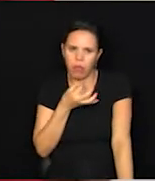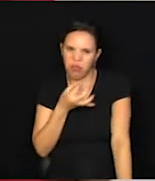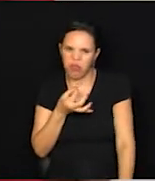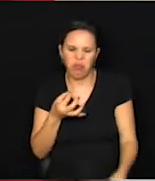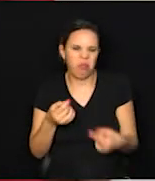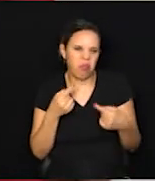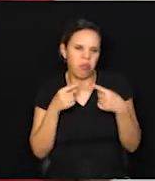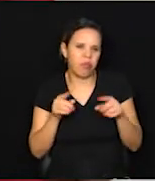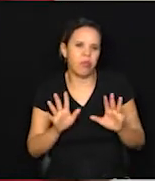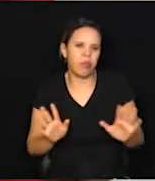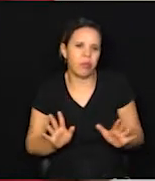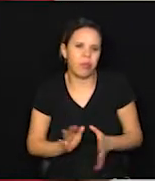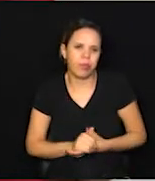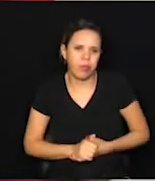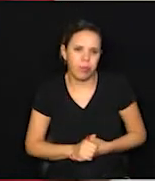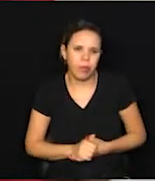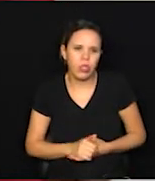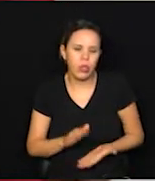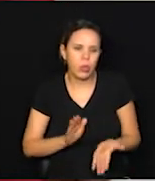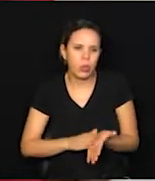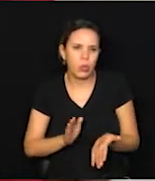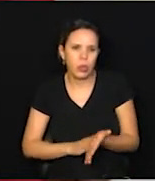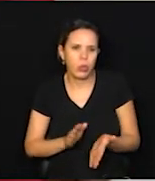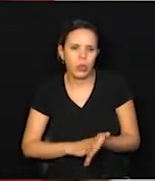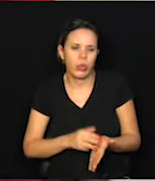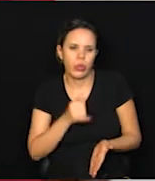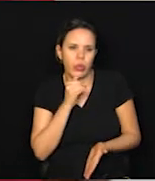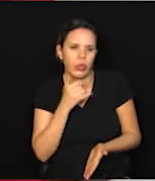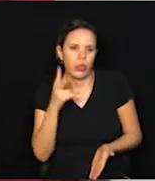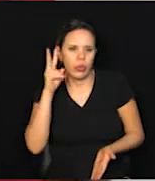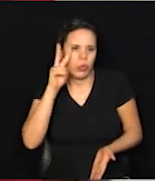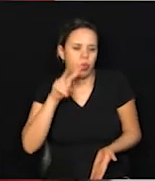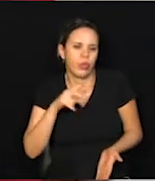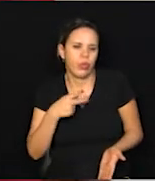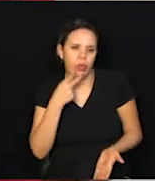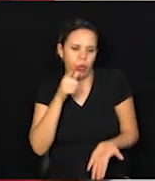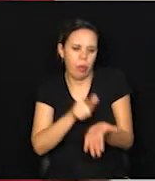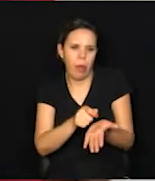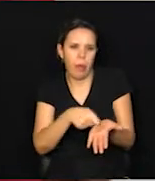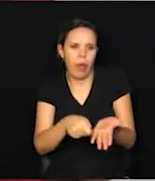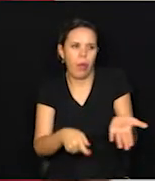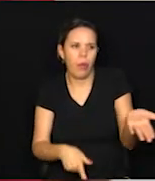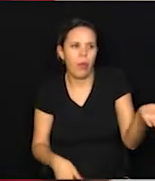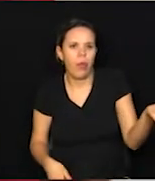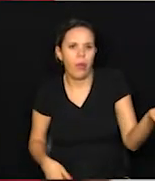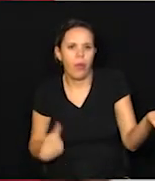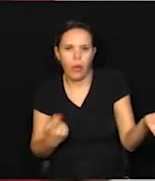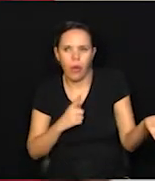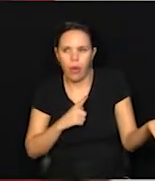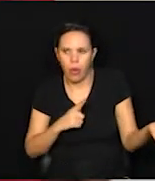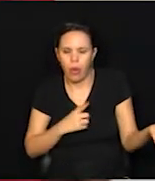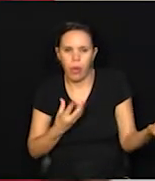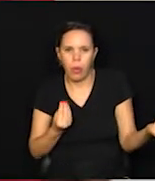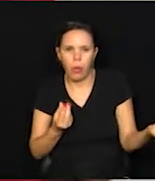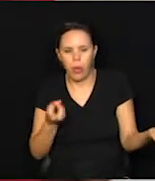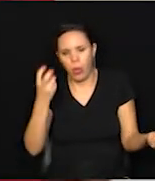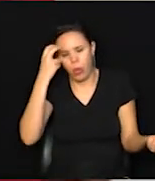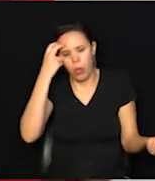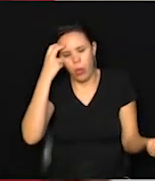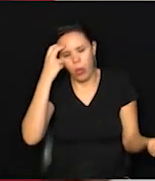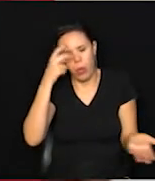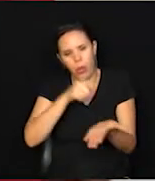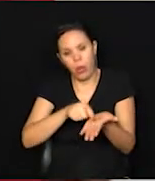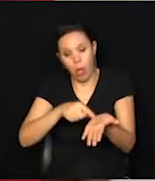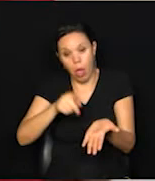criticar. E acabaram comprando aquela história do jeito que colocaram no papel. Porque nós temos muito dessa cultura do que está